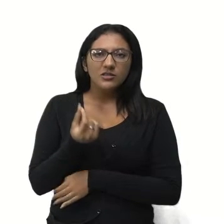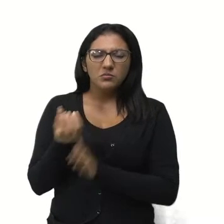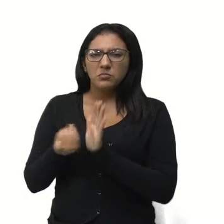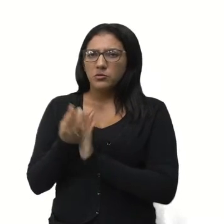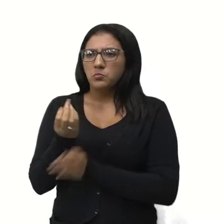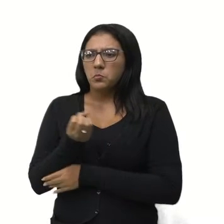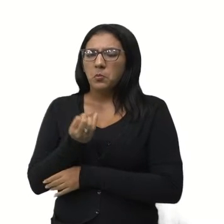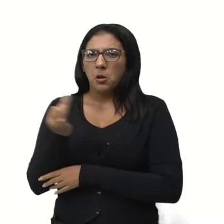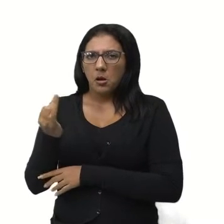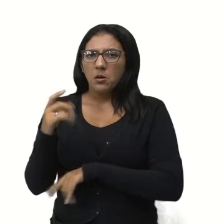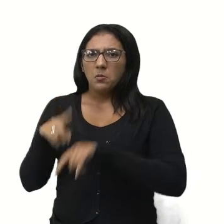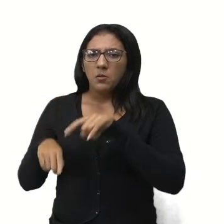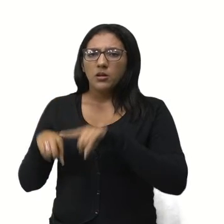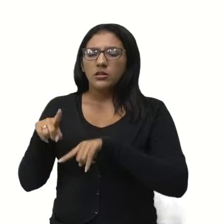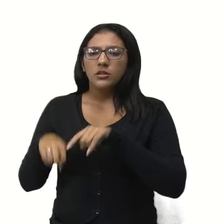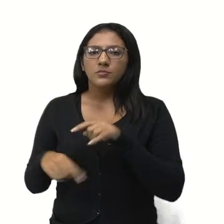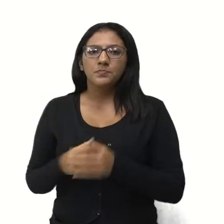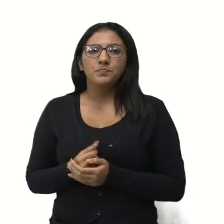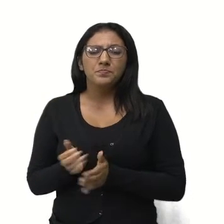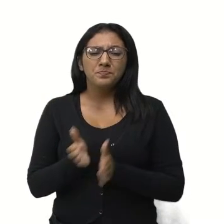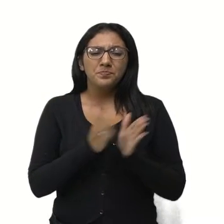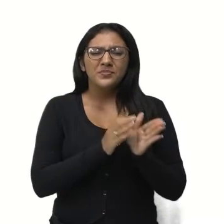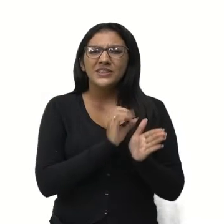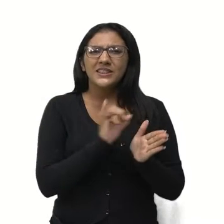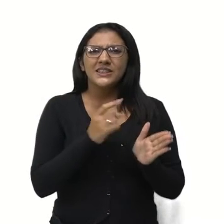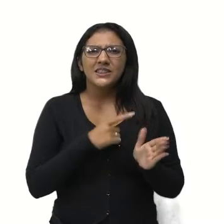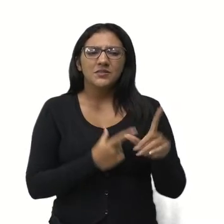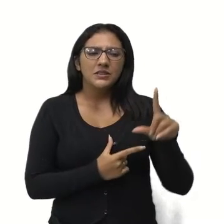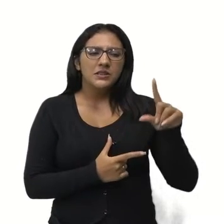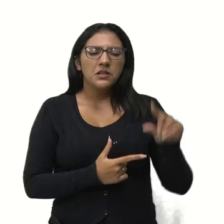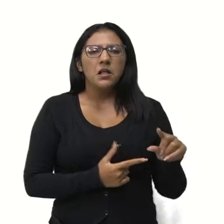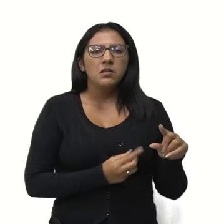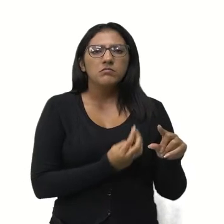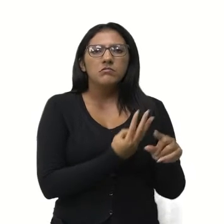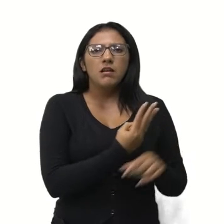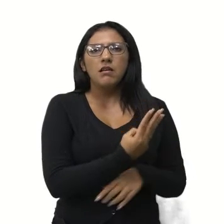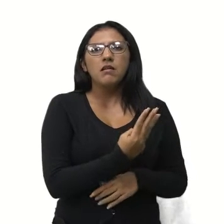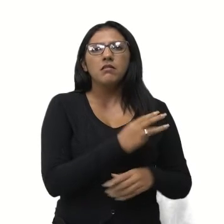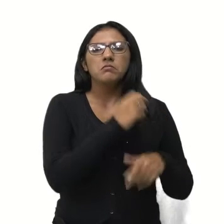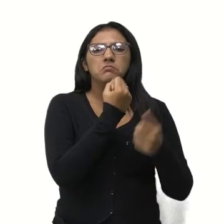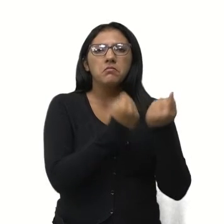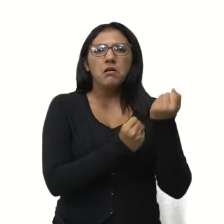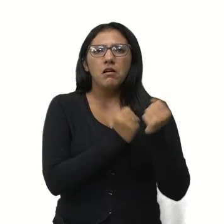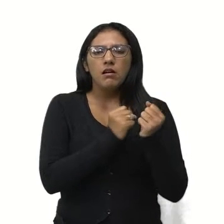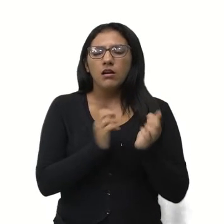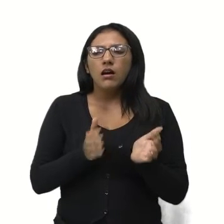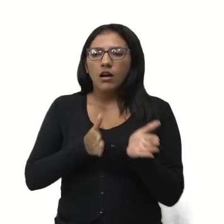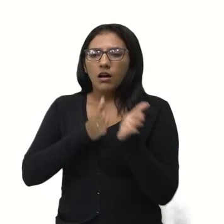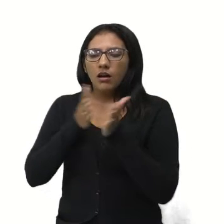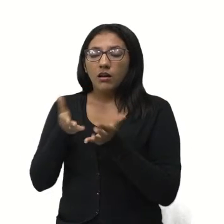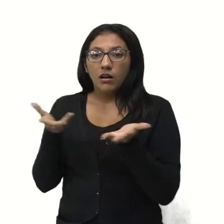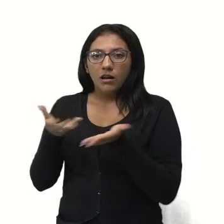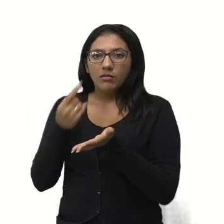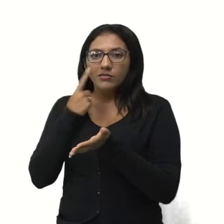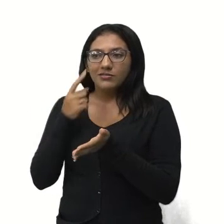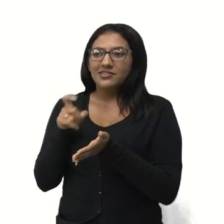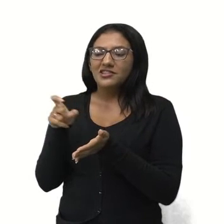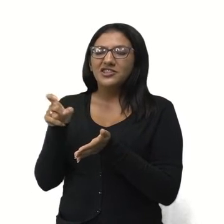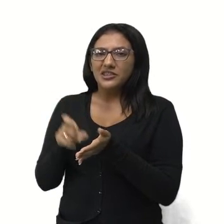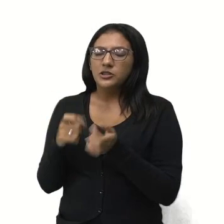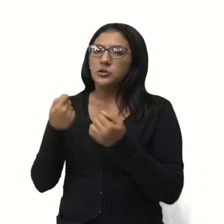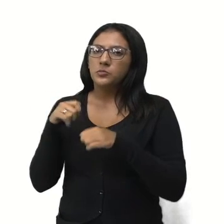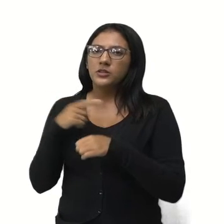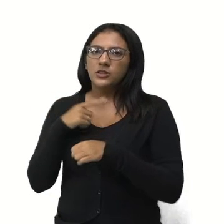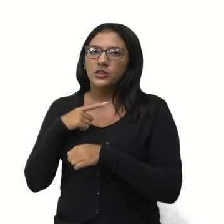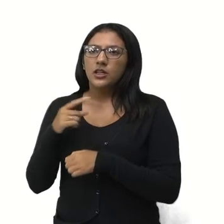4.920. Então, se houve uma redução aí para 3 máquinas, é lógico que o nosso valor de x tem que